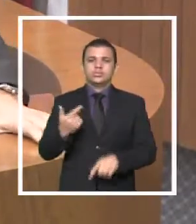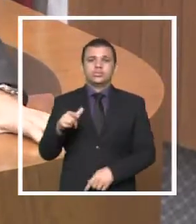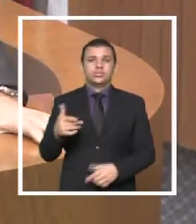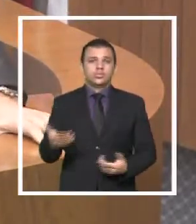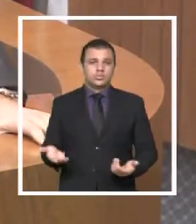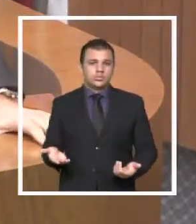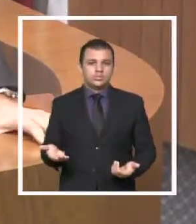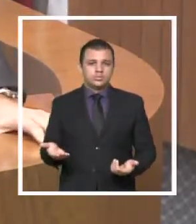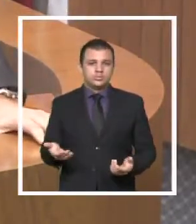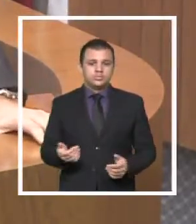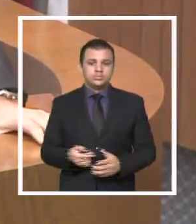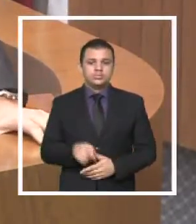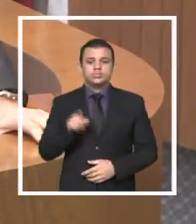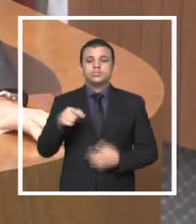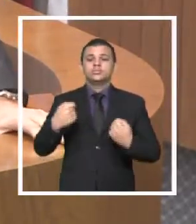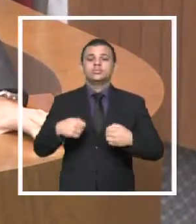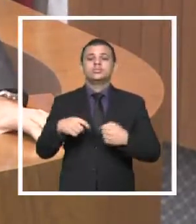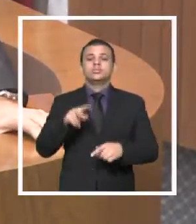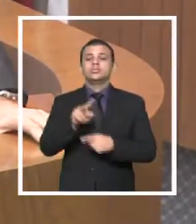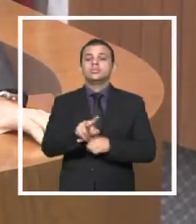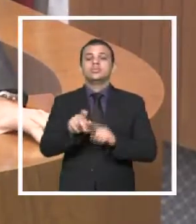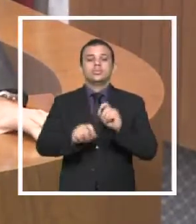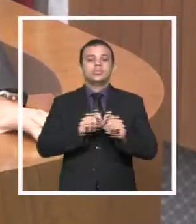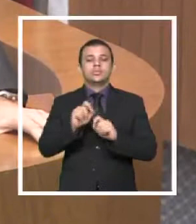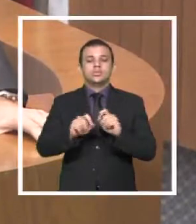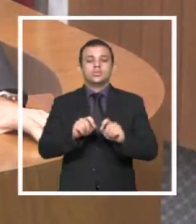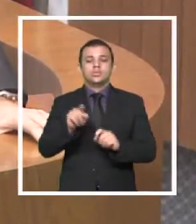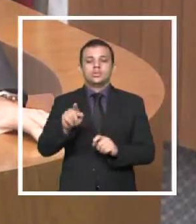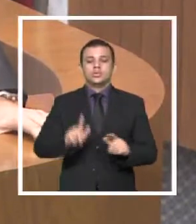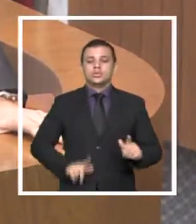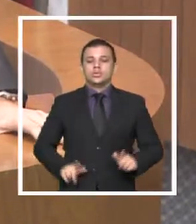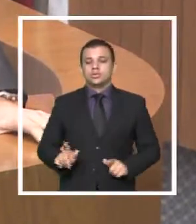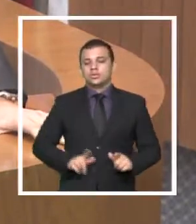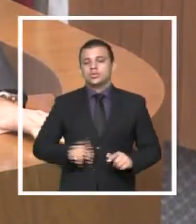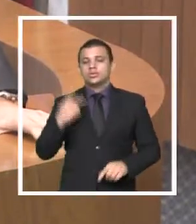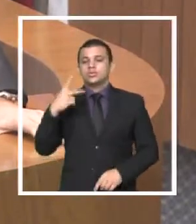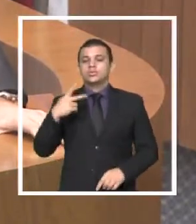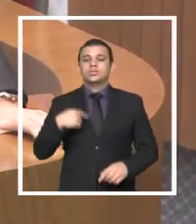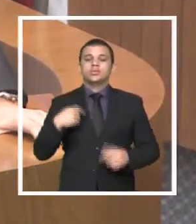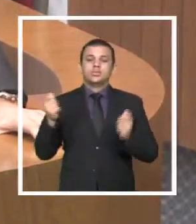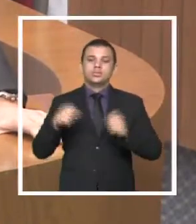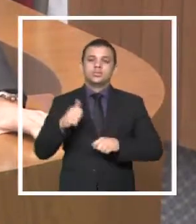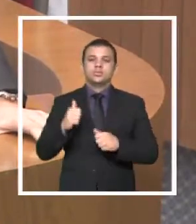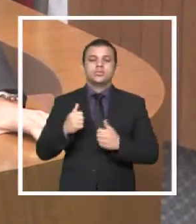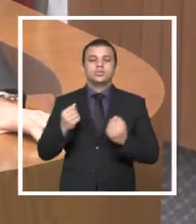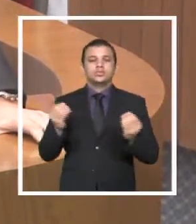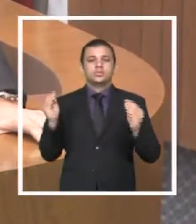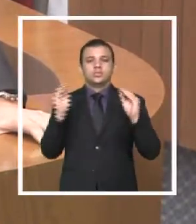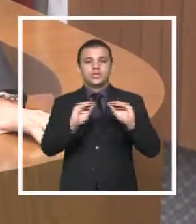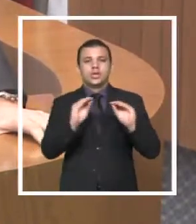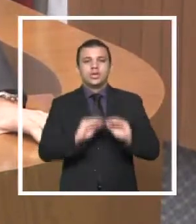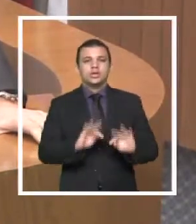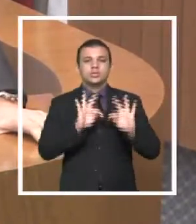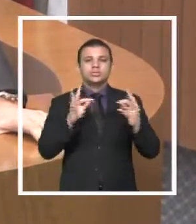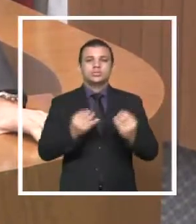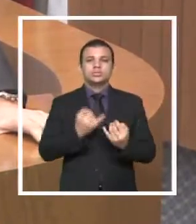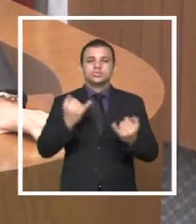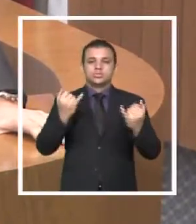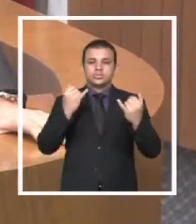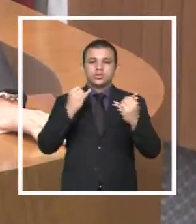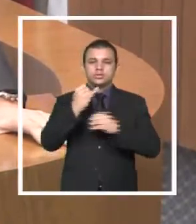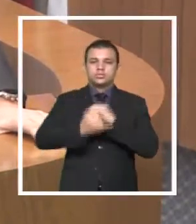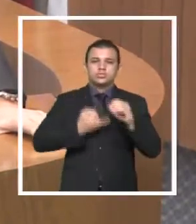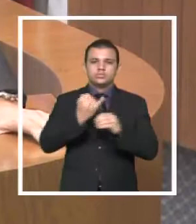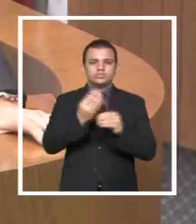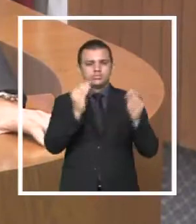Vossa Excelência devia defender com o primo de Vossa Excelência que ele pudesse colocar tudo na internet, que é isso